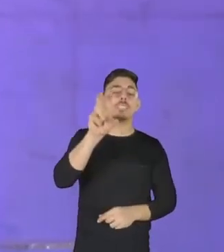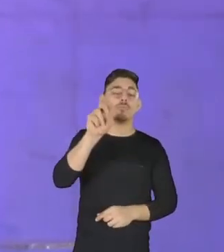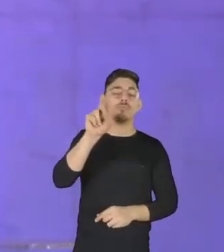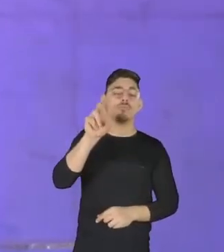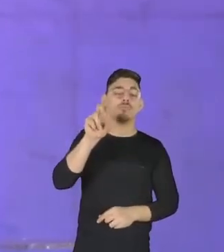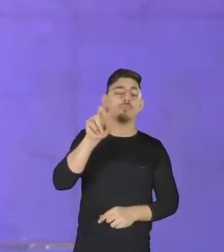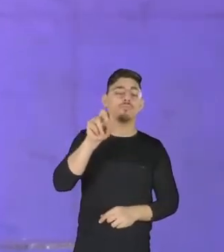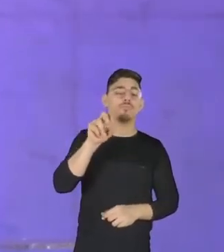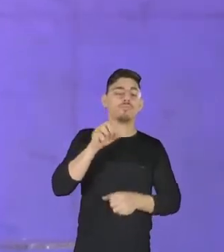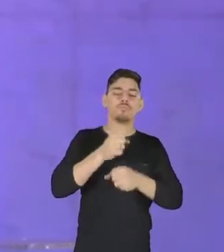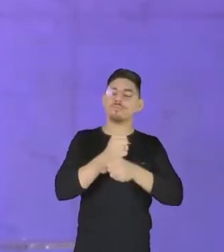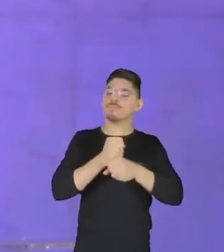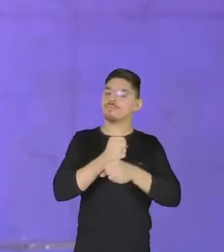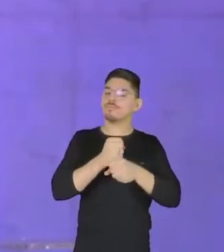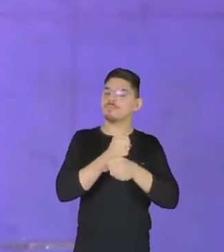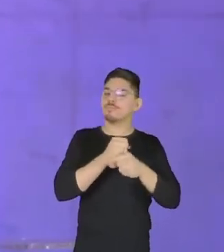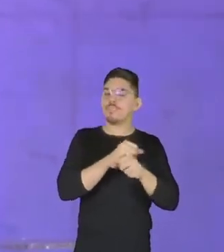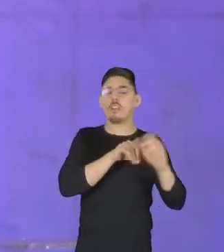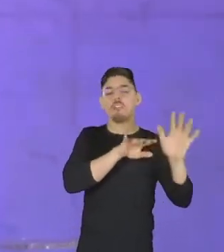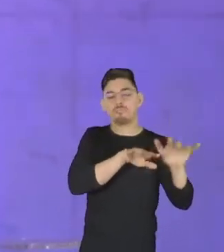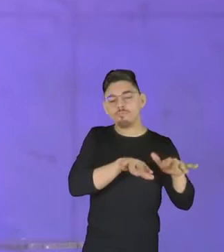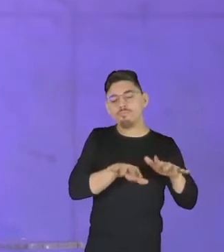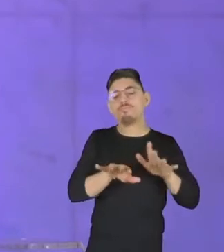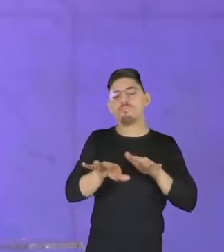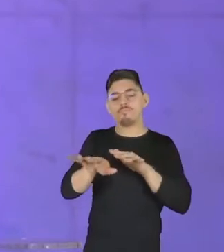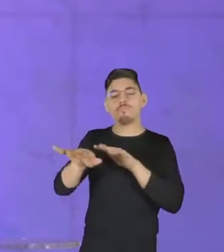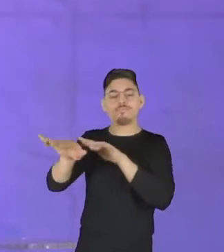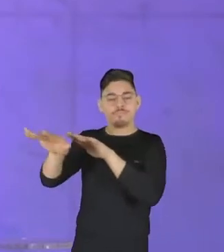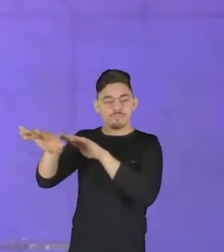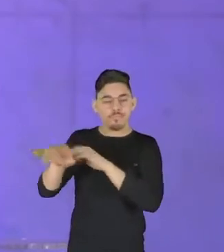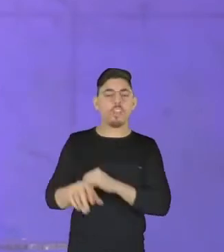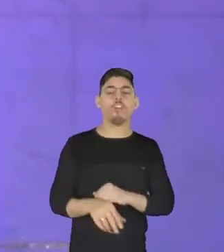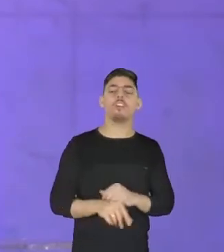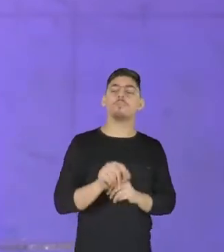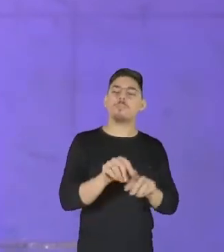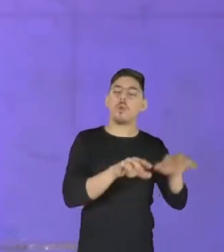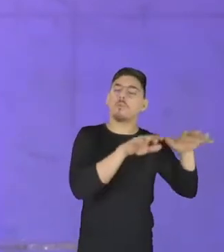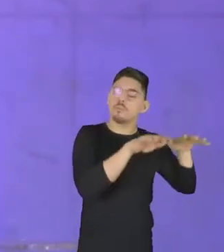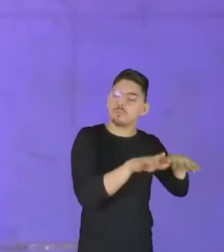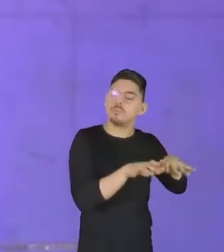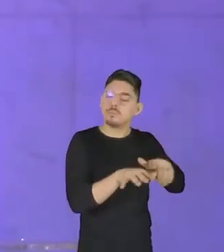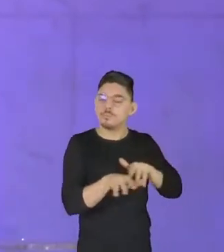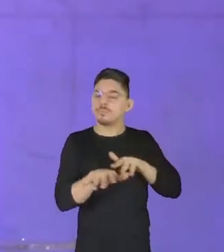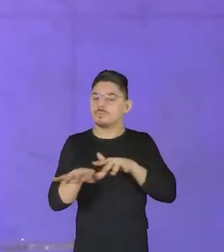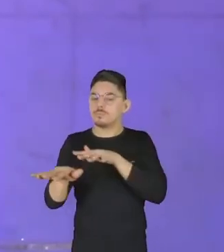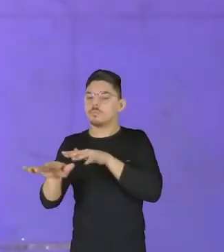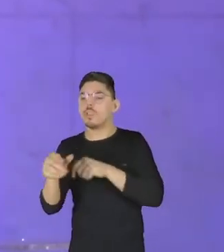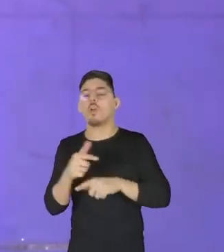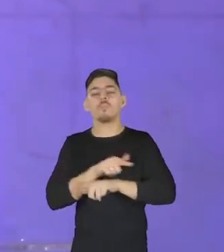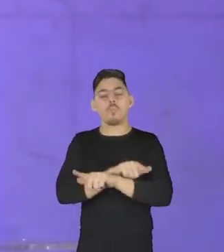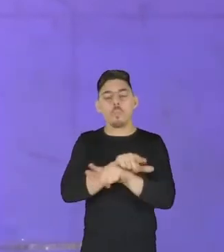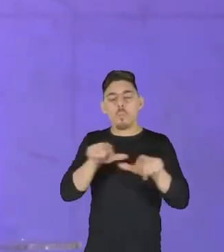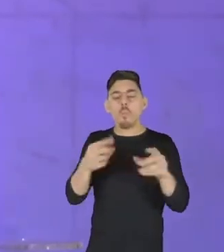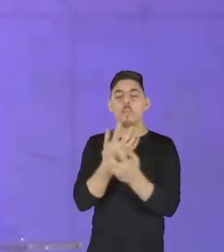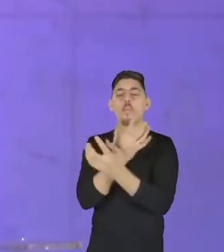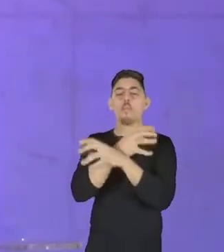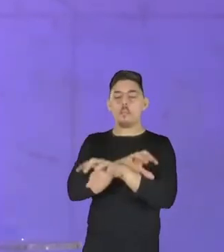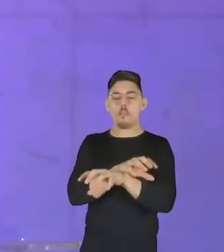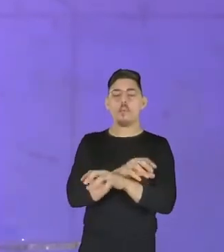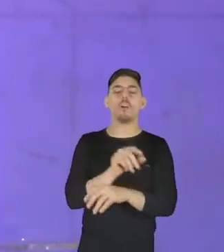deserto, após a saída da escravidão do Egito. A 5ª década como nômades no deserto, com